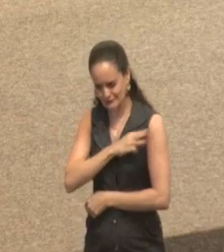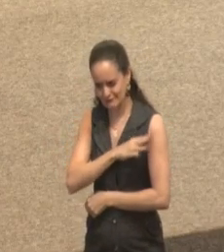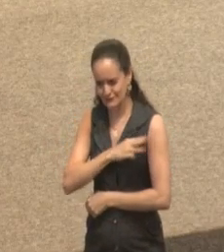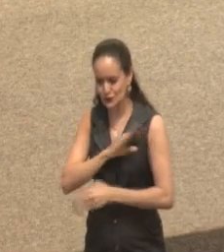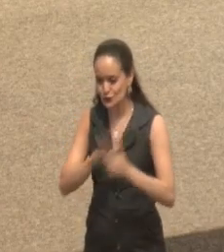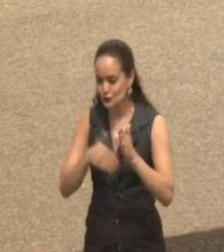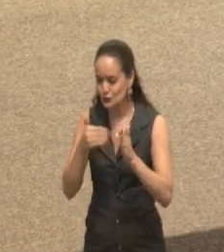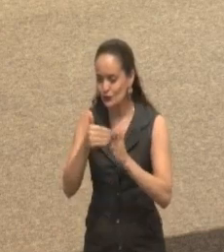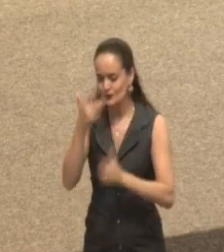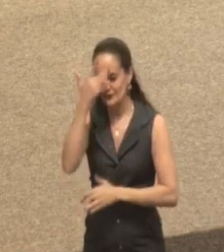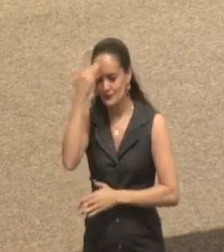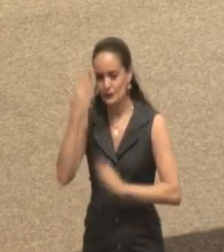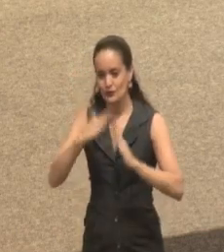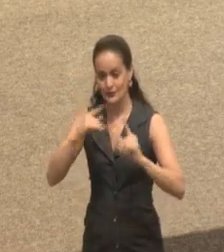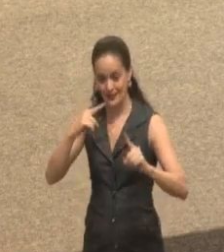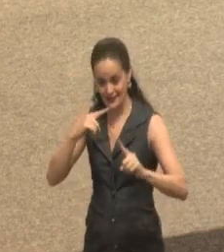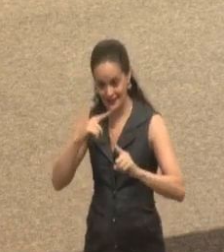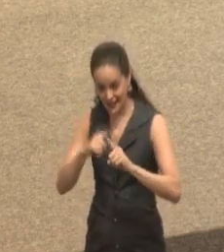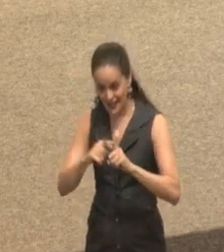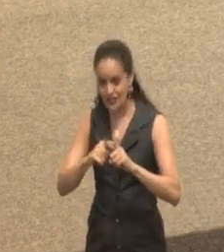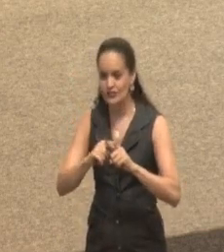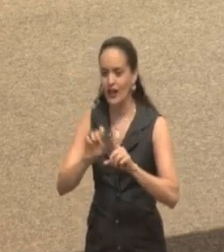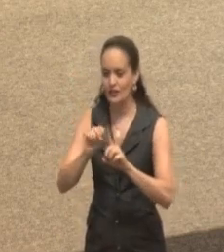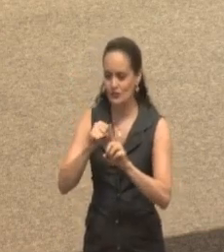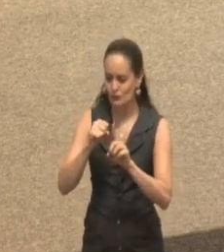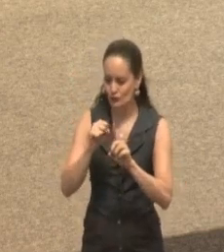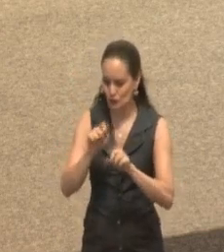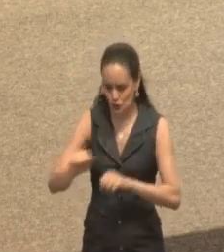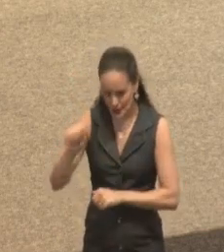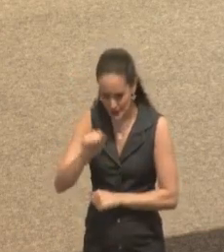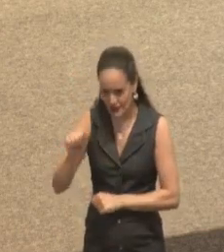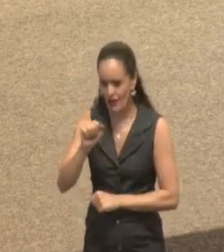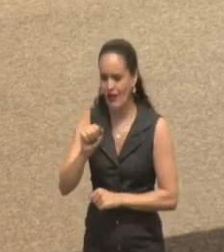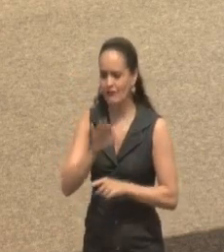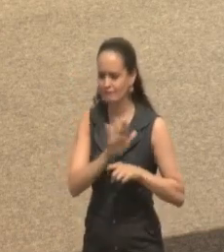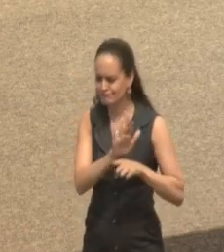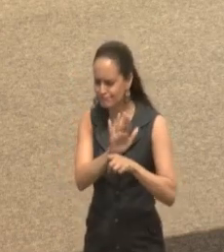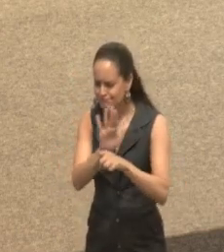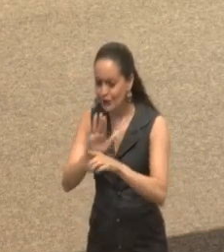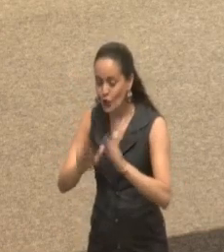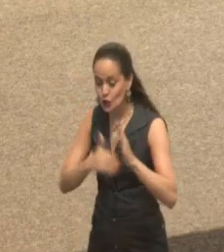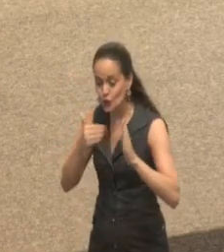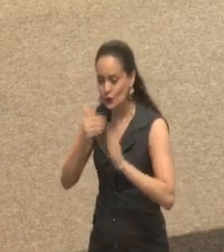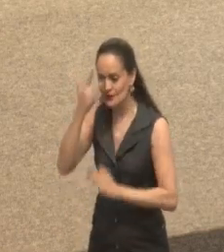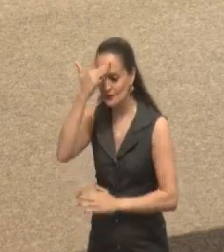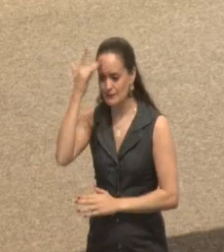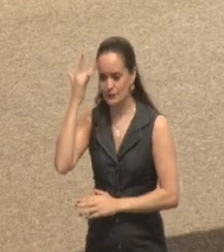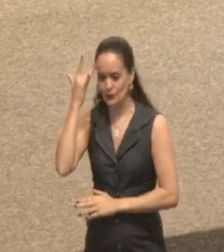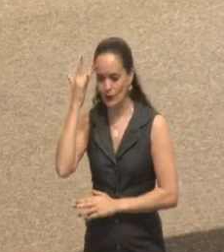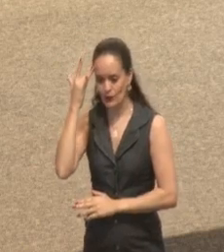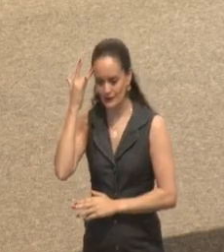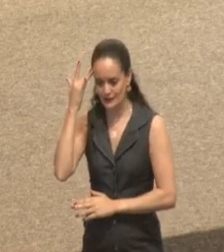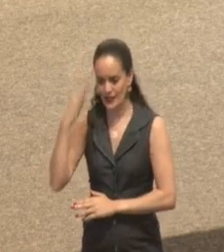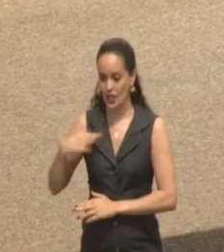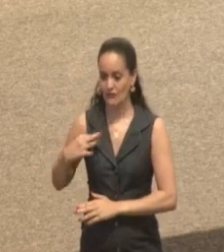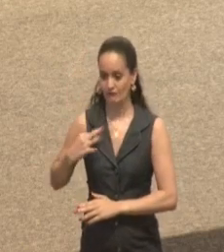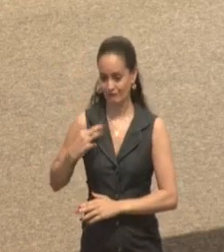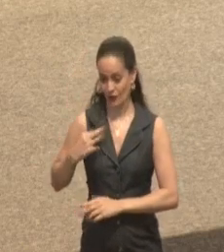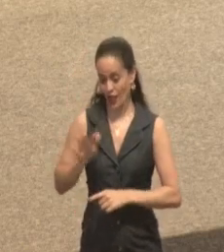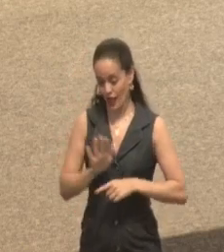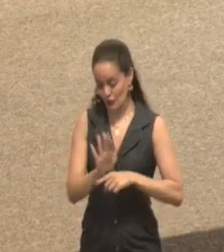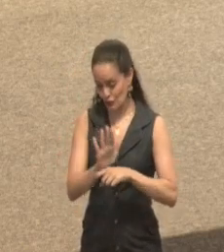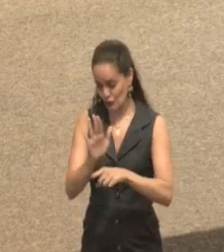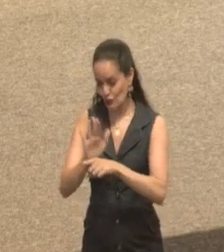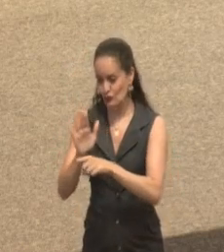do PAN, igrejas, associações, organizações e a todos que anonimamente contribuíram para que